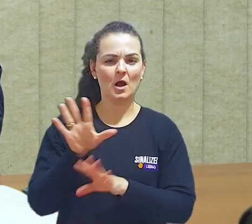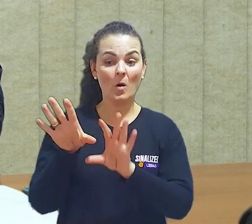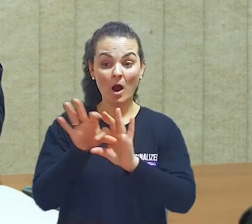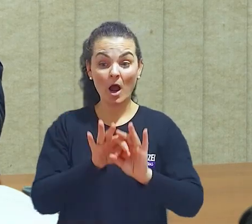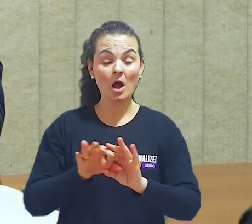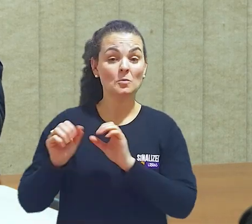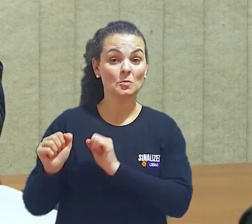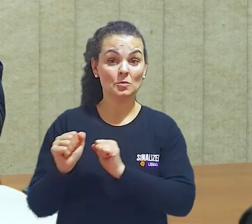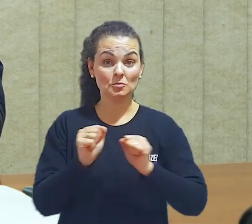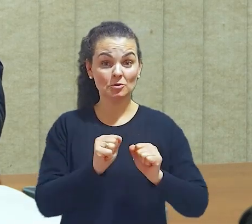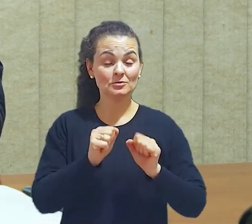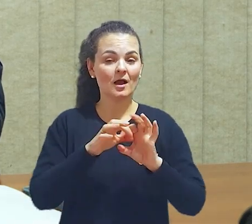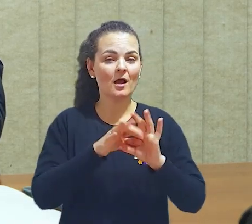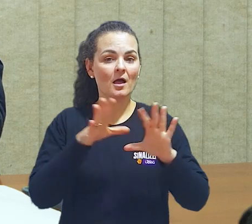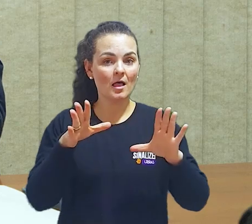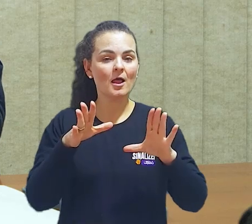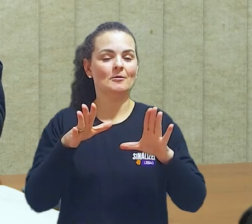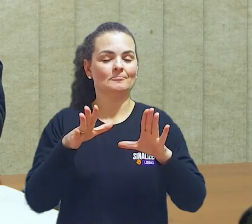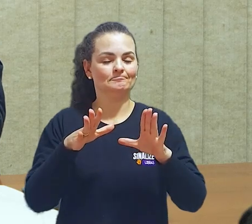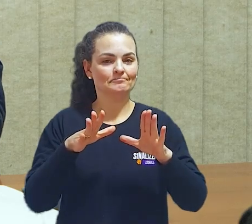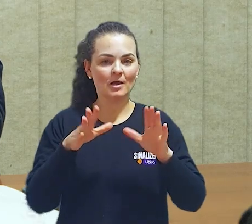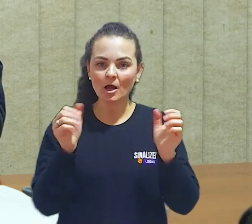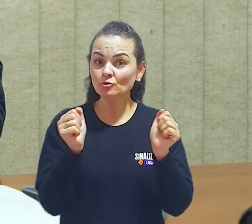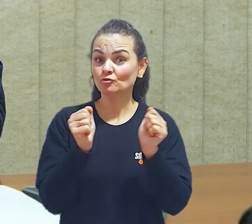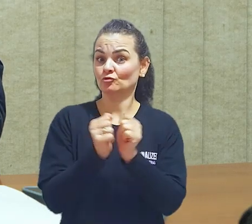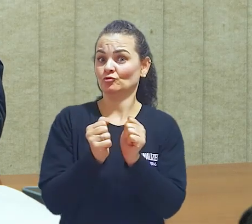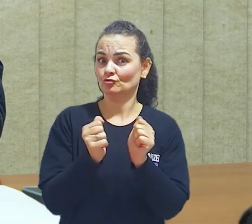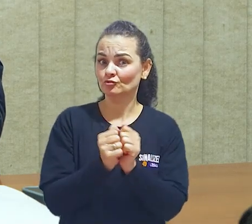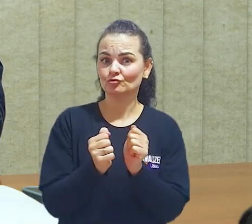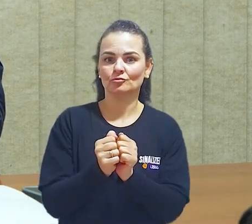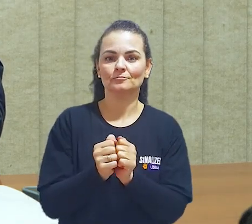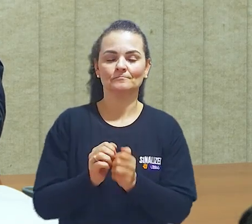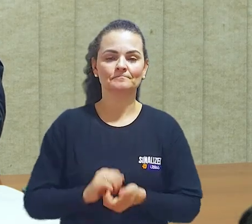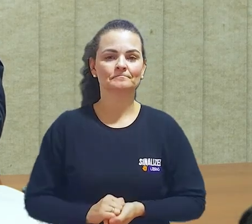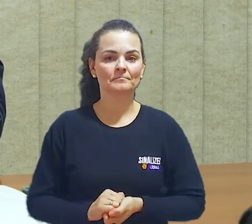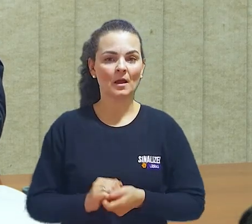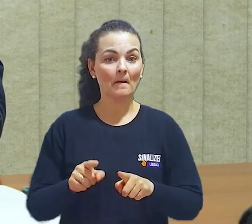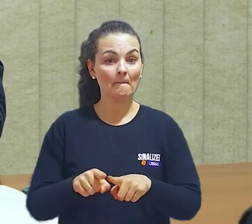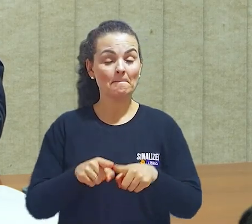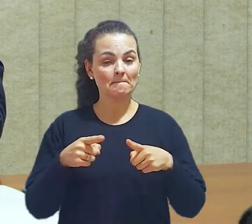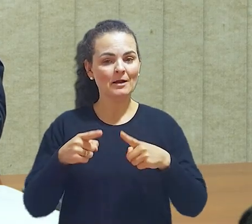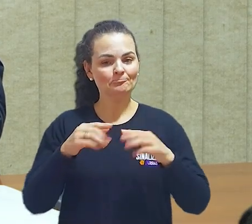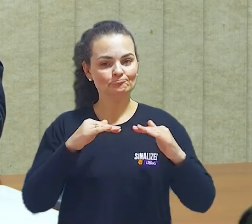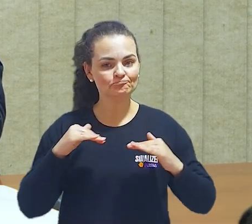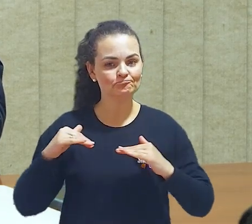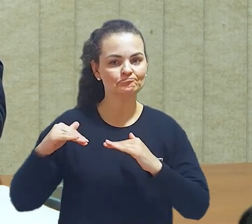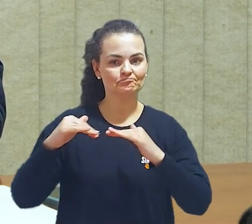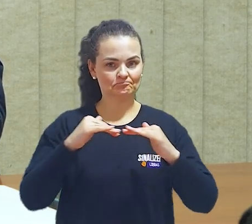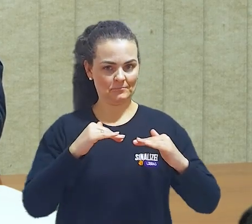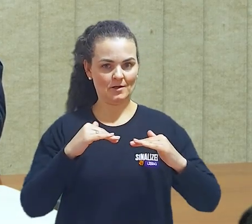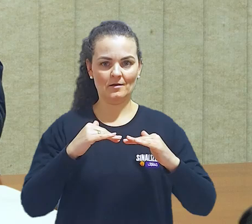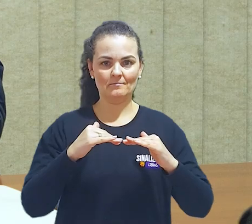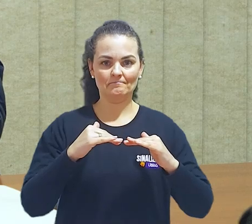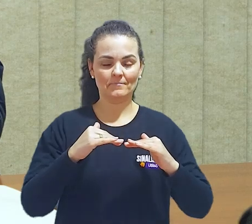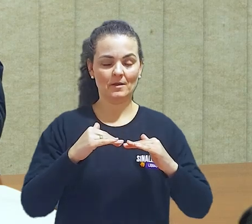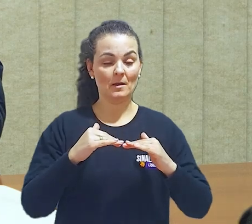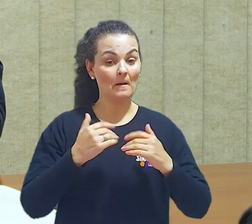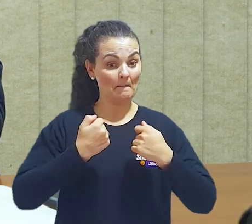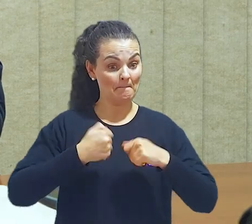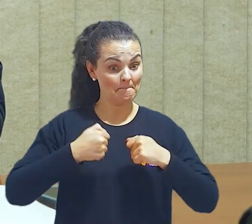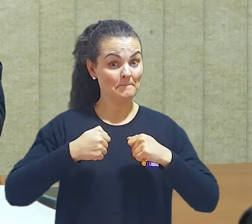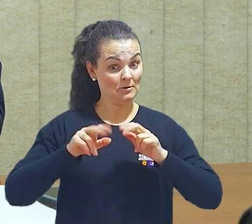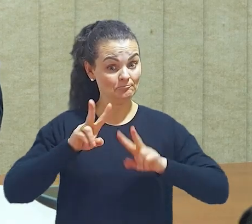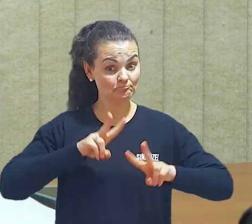a independência e a harmonia. Mas a harmonia não é sinônimo de conveniência, né? Então, diante